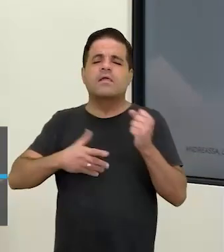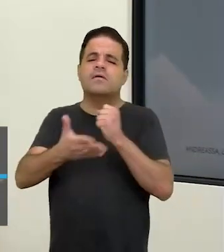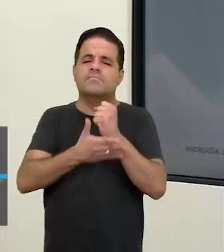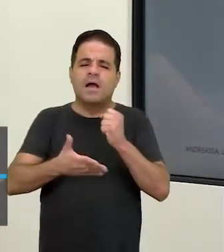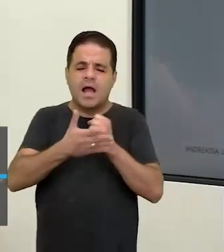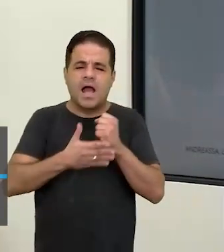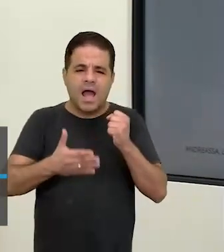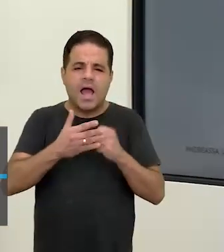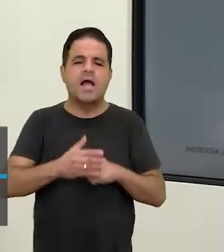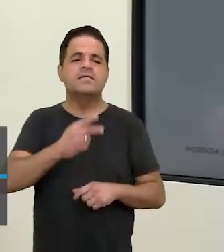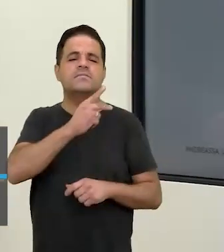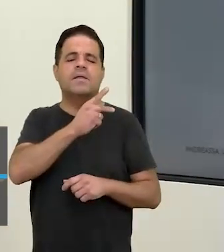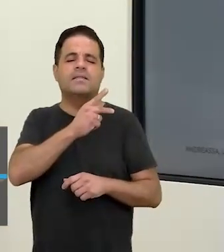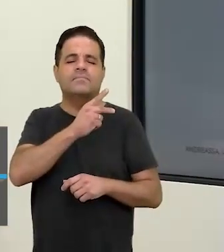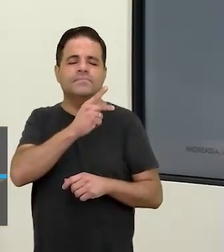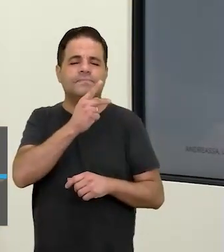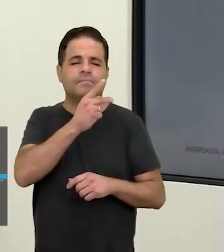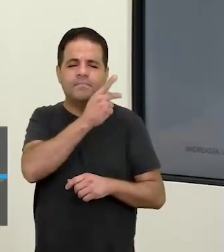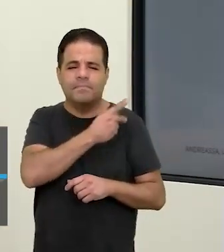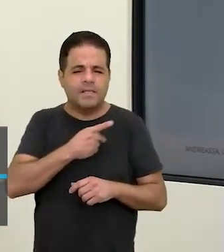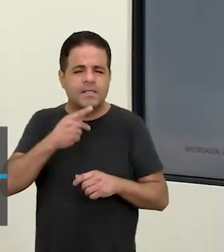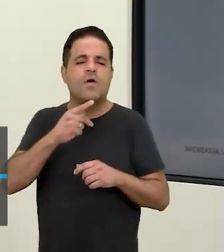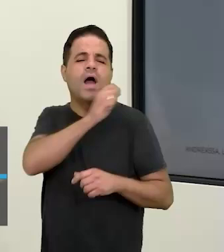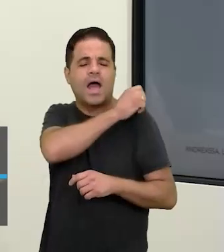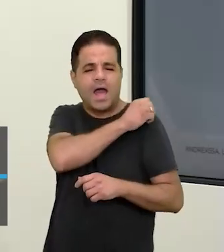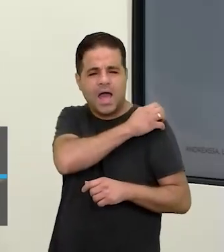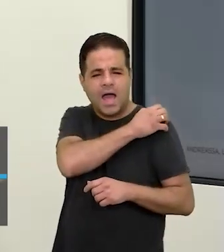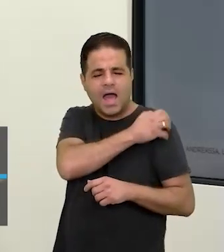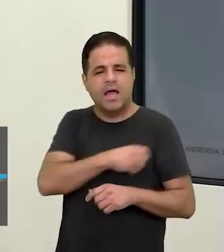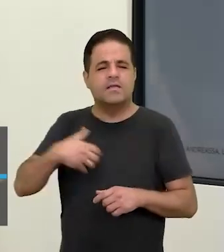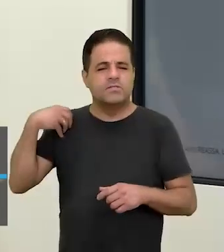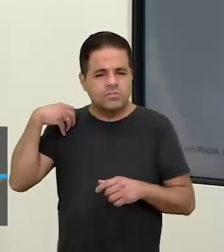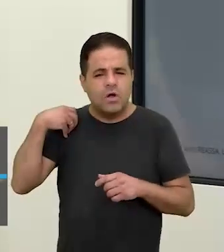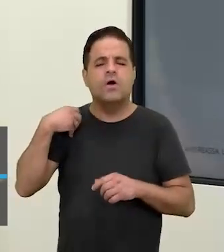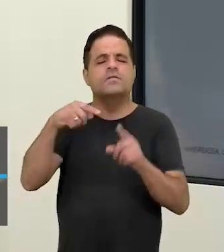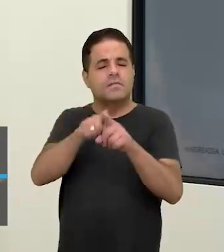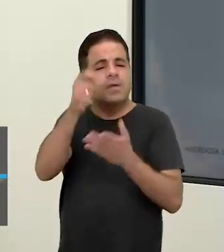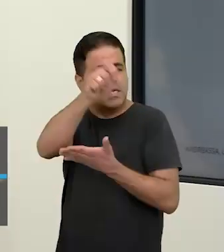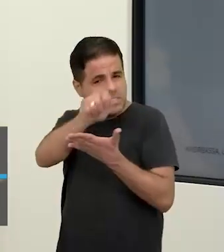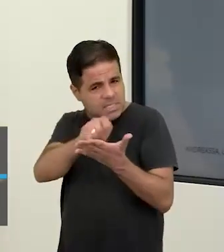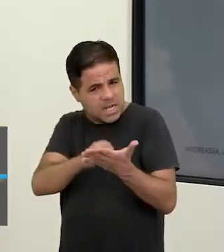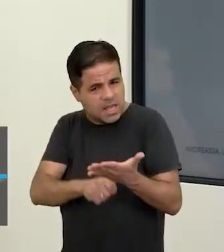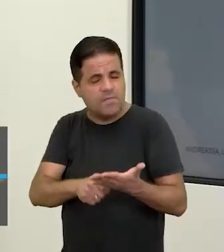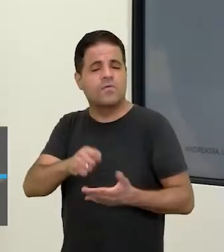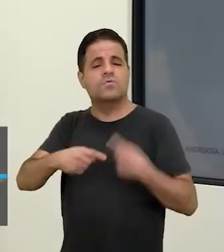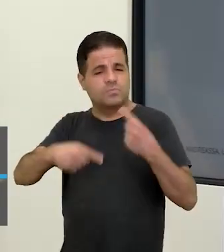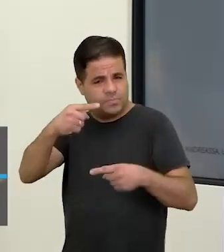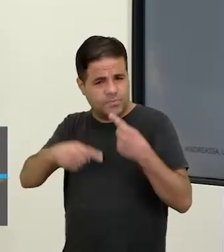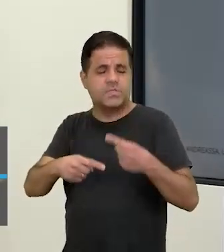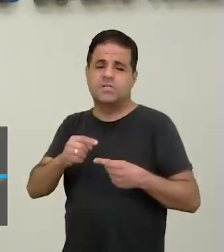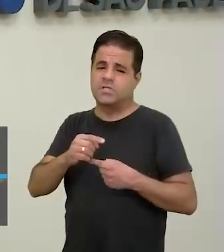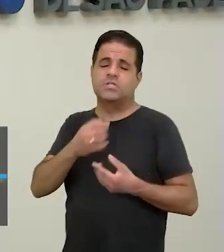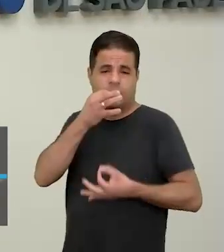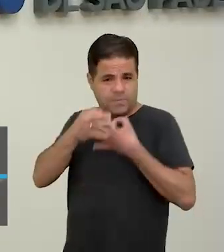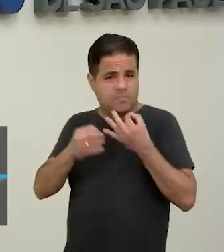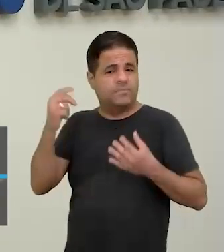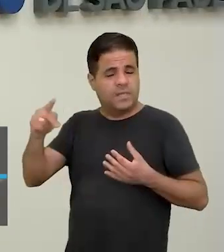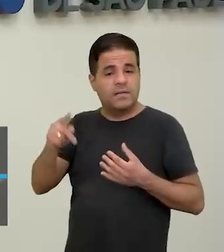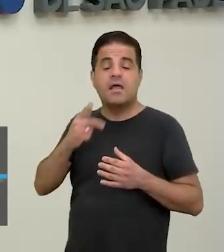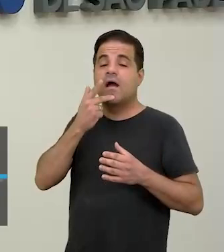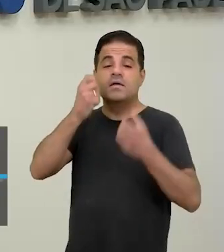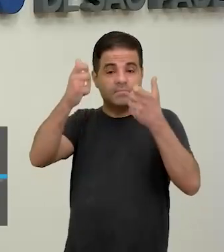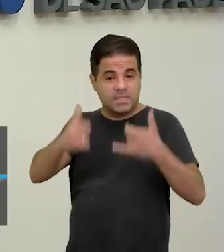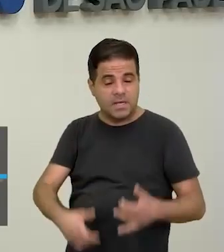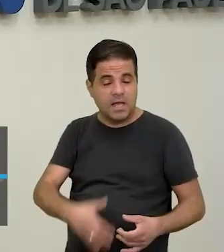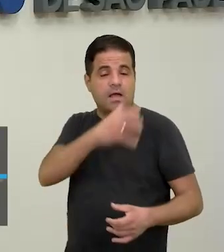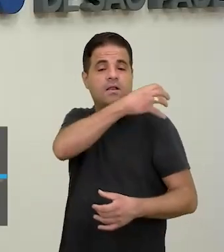no que Platão escreveu sobre política, no que Aristóteles, que são filósofos, escreveram sobre política, né? E falando em